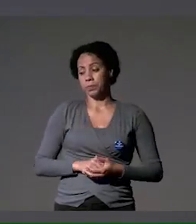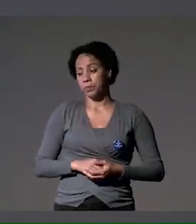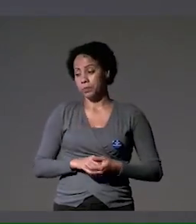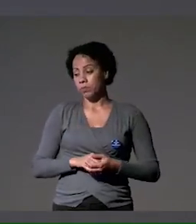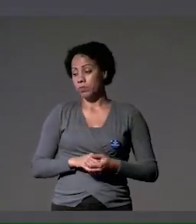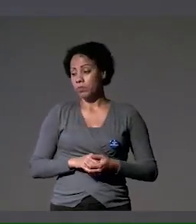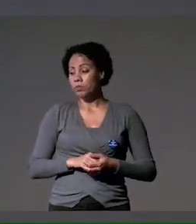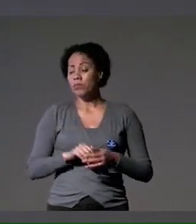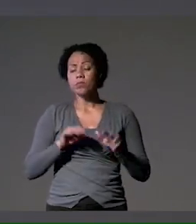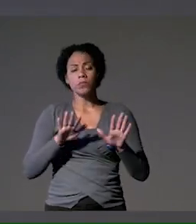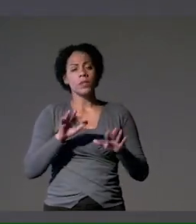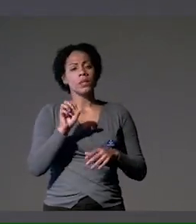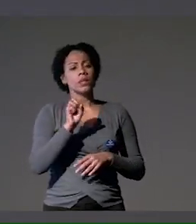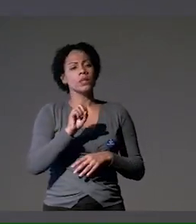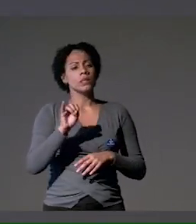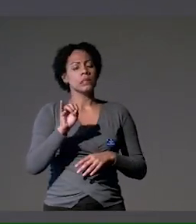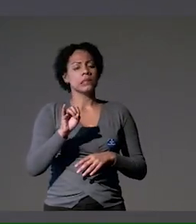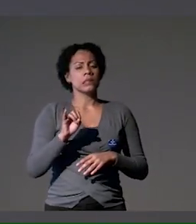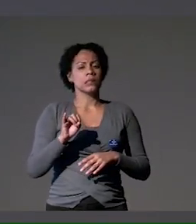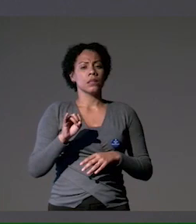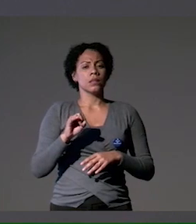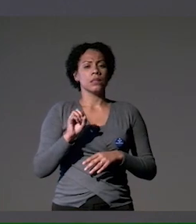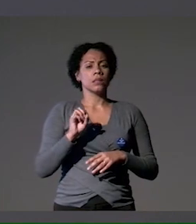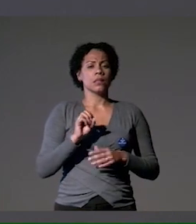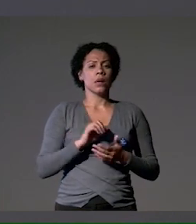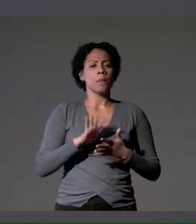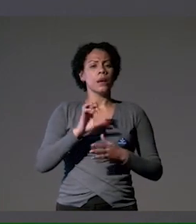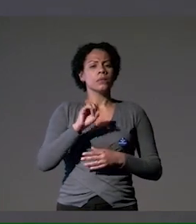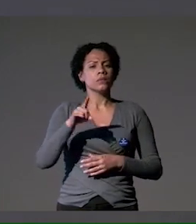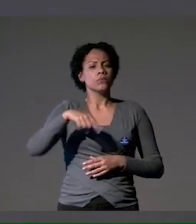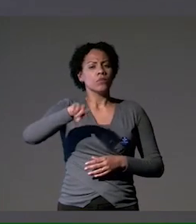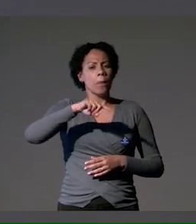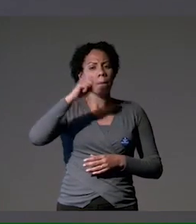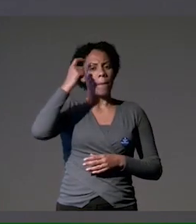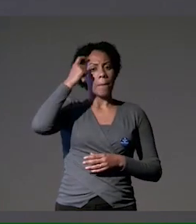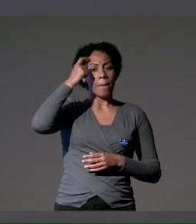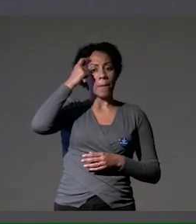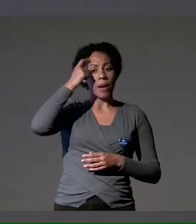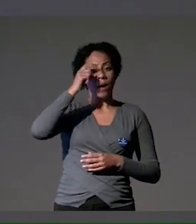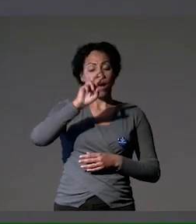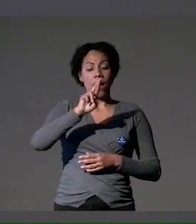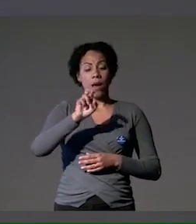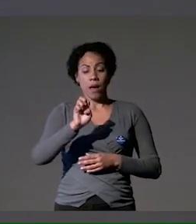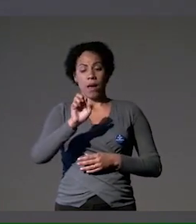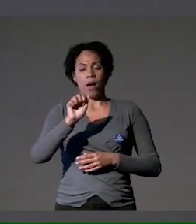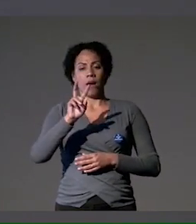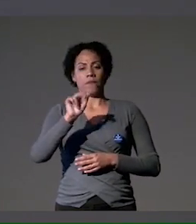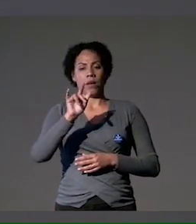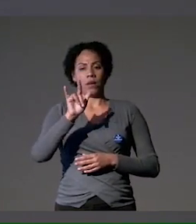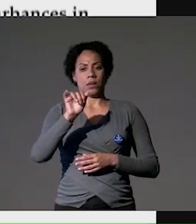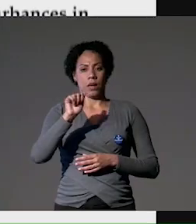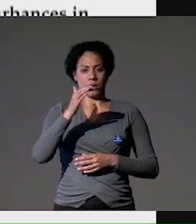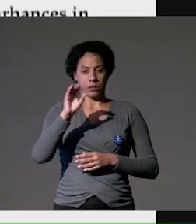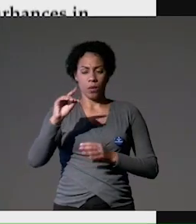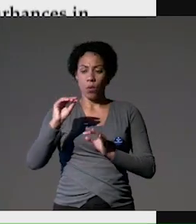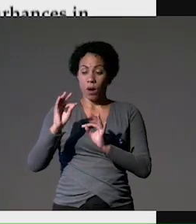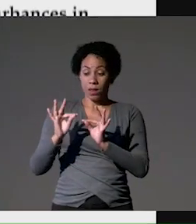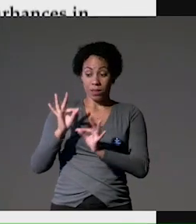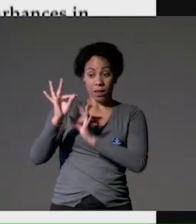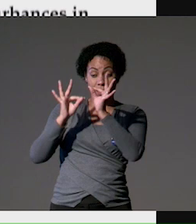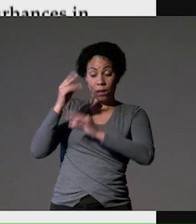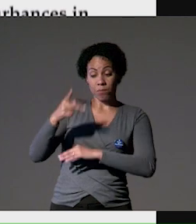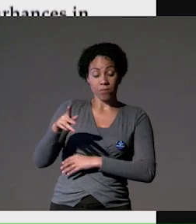mas se nós pensarmos em termos de reavaliação de todos os tratamentos farmacológicos para crianças com